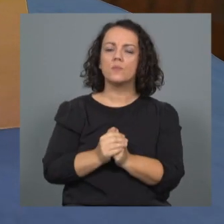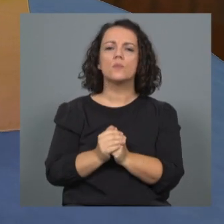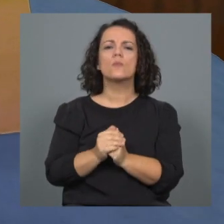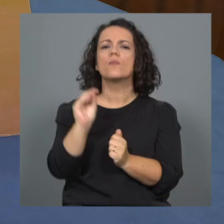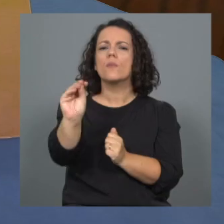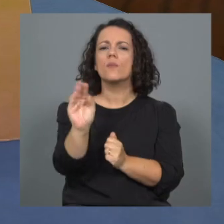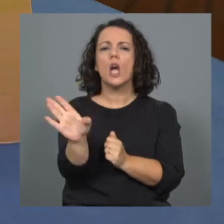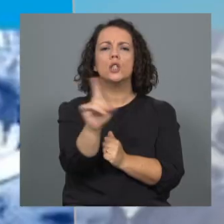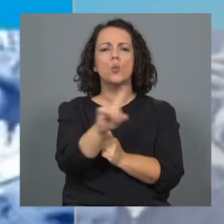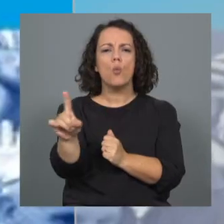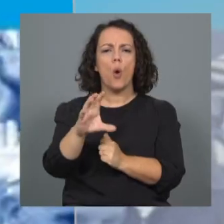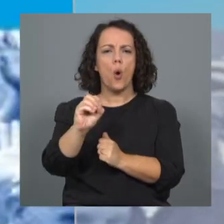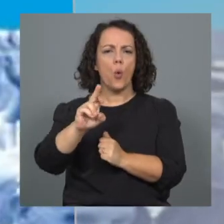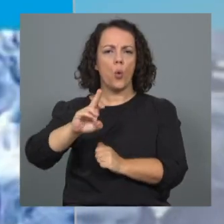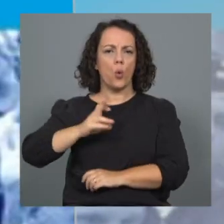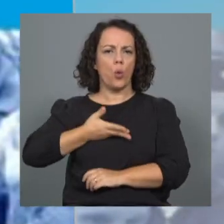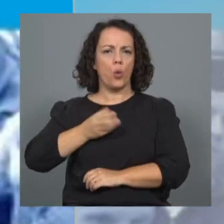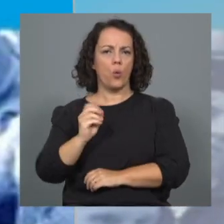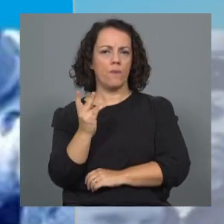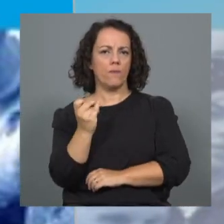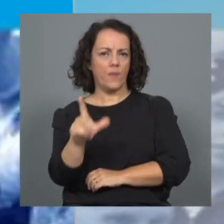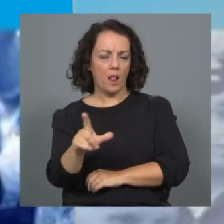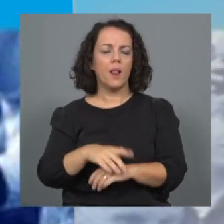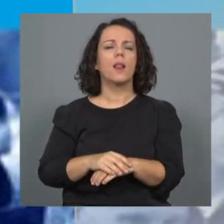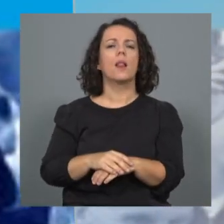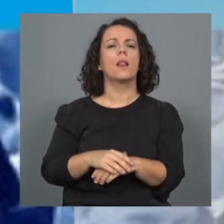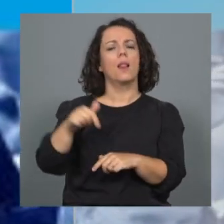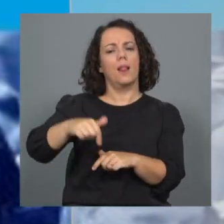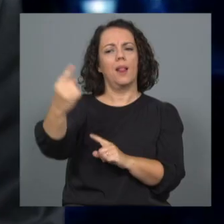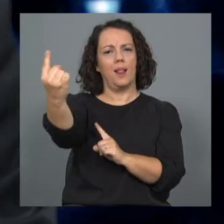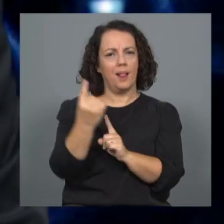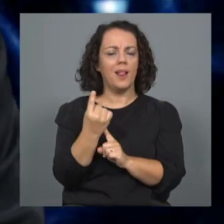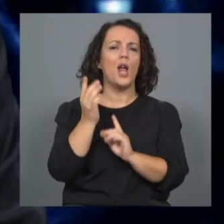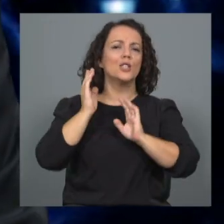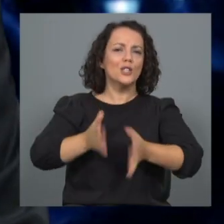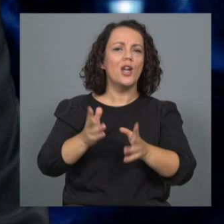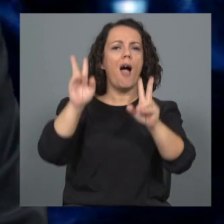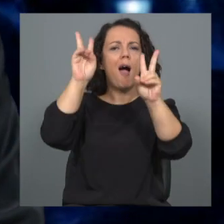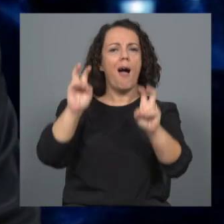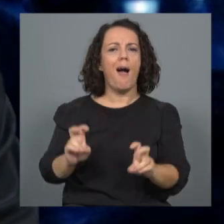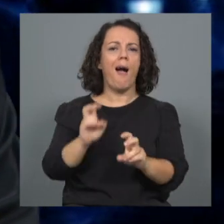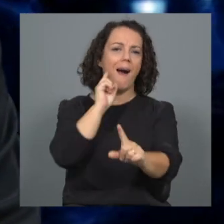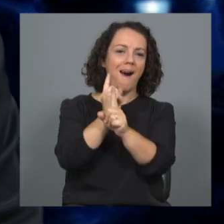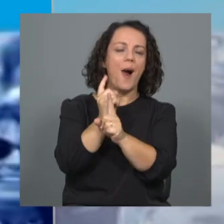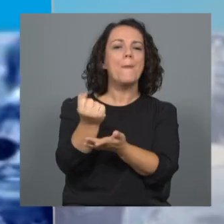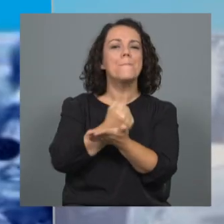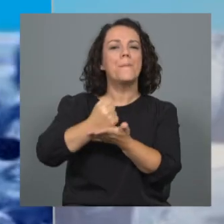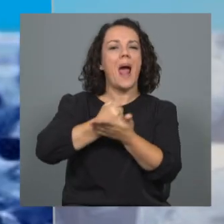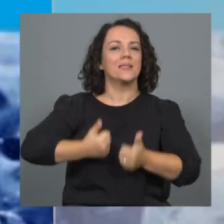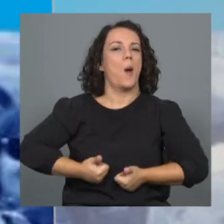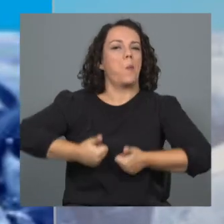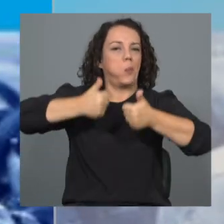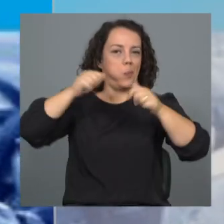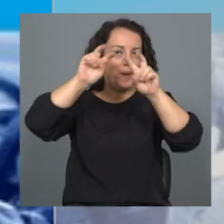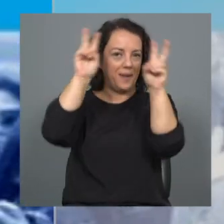Cordovil... Já aqui conversamos também sobre outras edições da Praça Central. Desta vez ela vai à